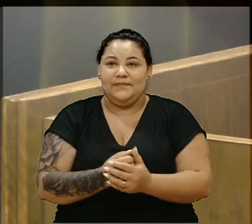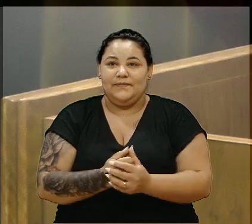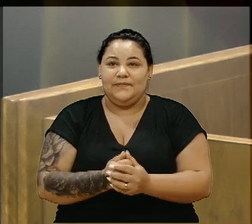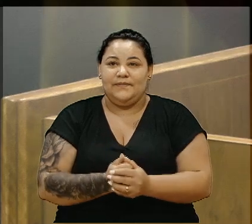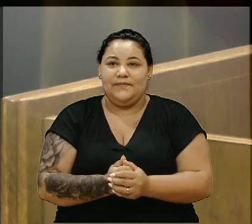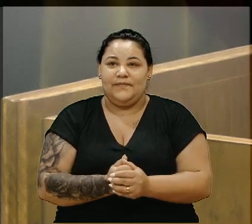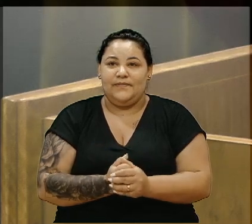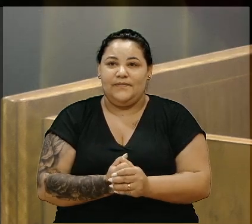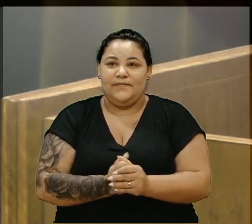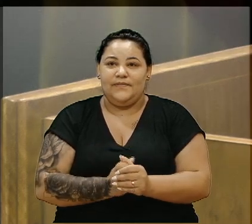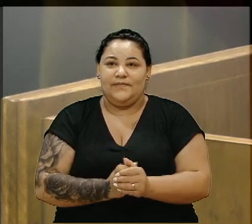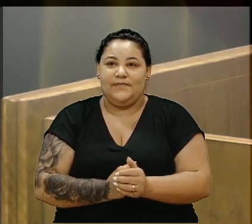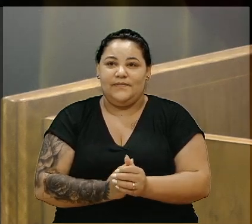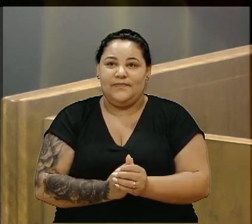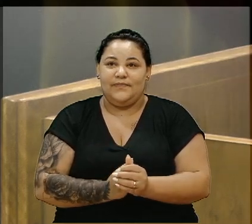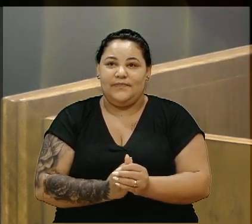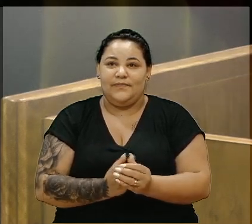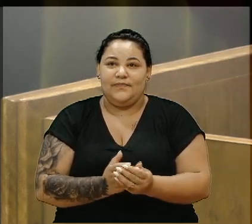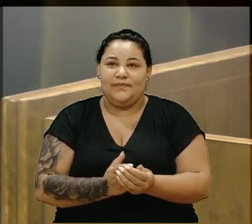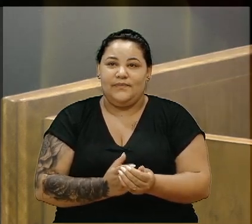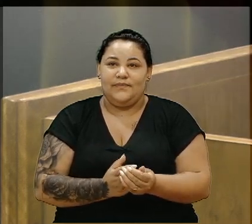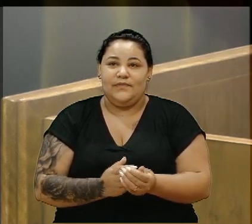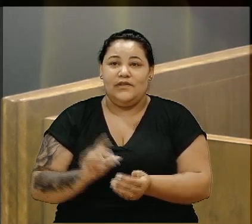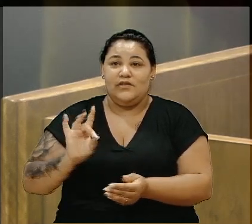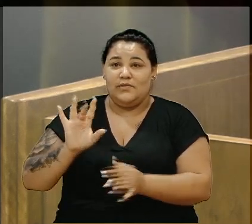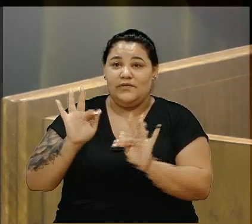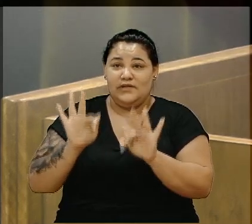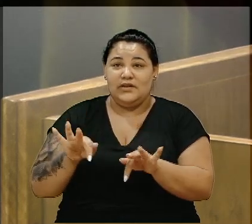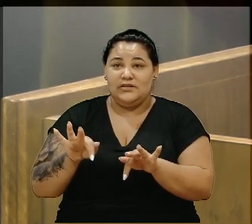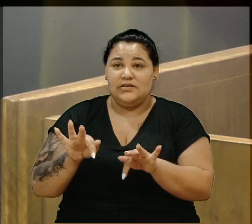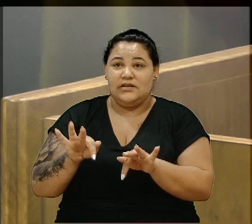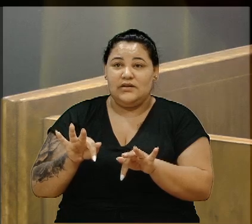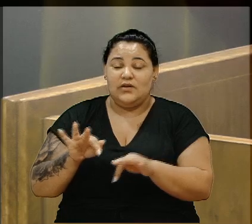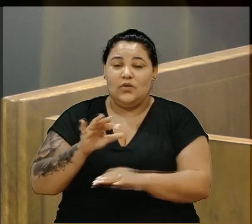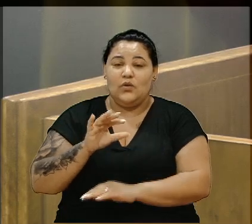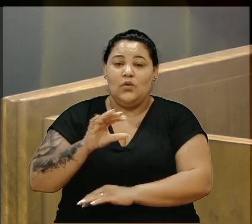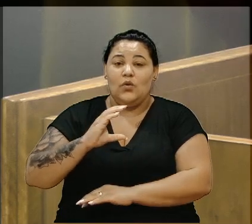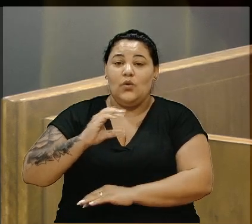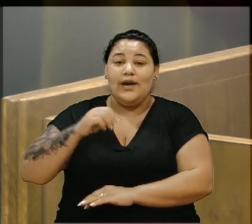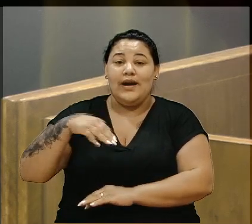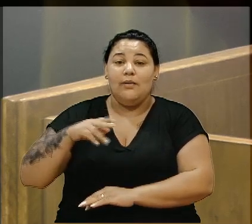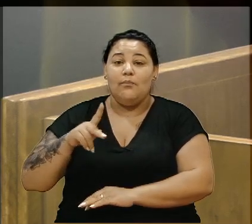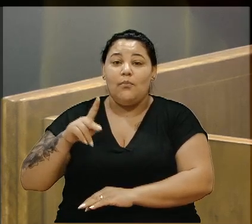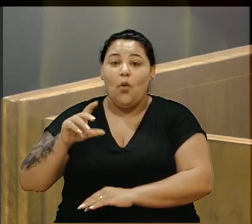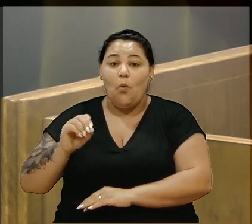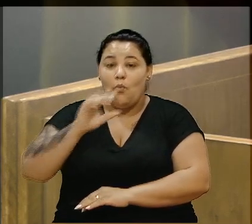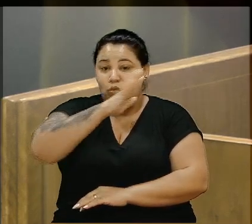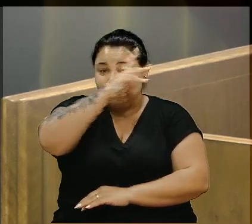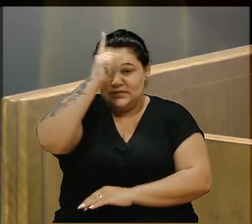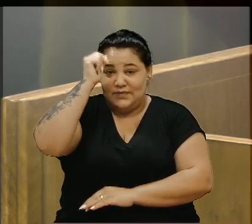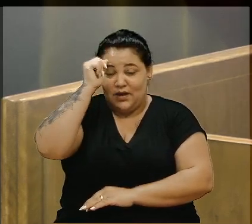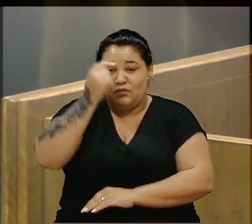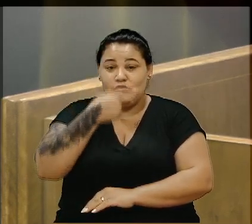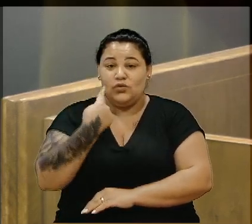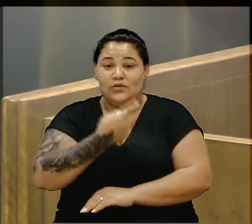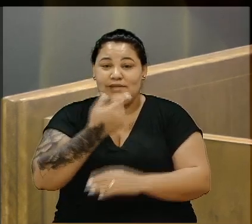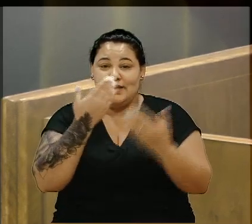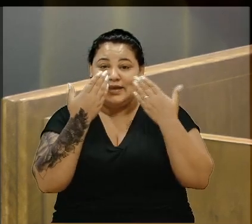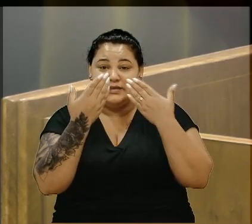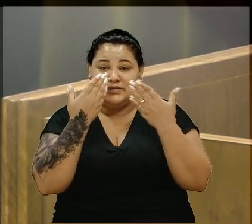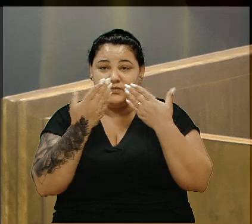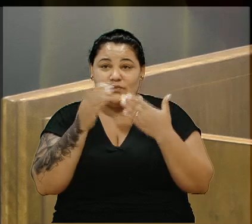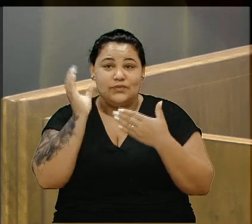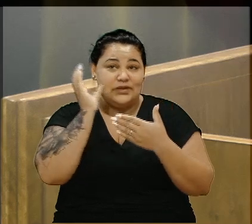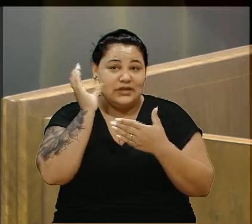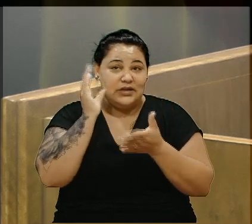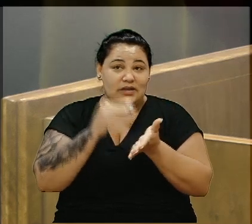passar também. Só para concluir, o campo municipal tem sido, sim, avaliado pelo secretário Cadore em várias questões. Nós já levamos